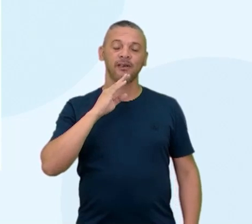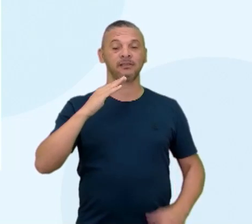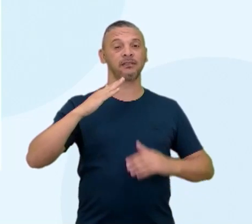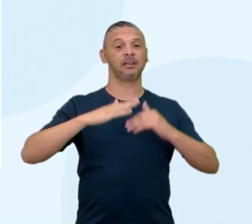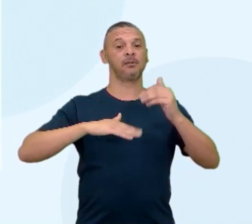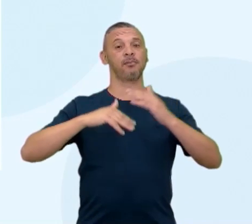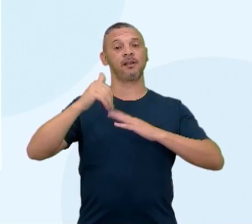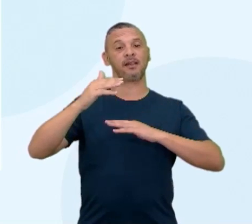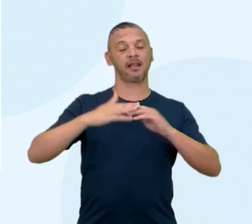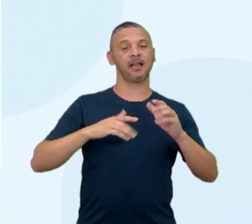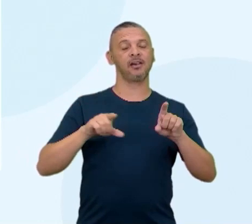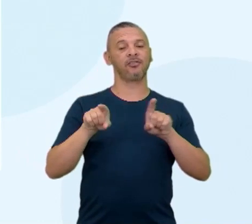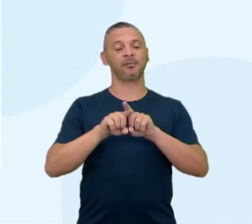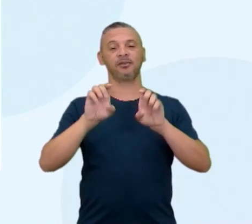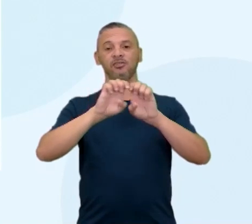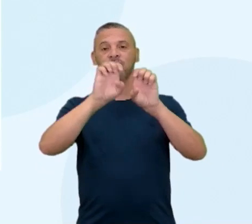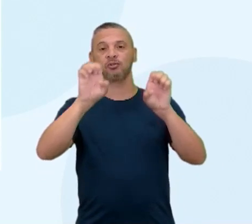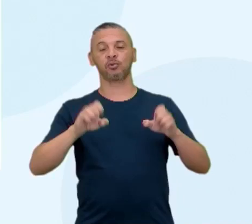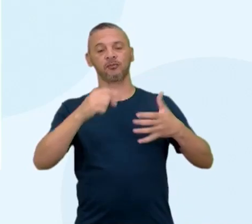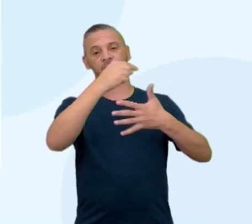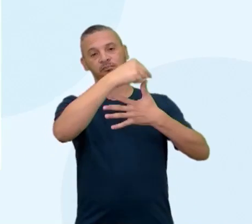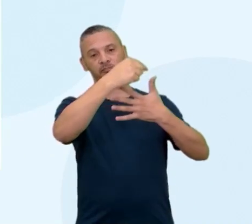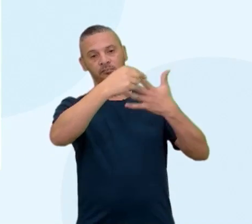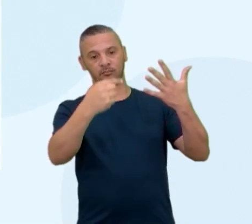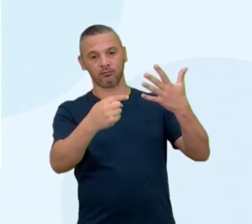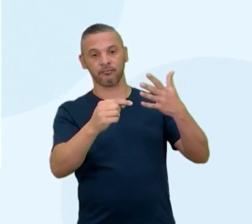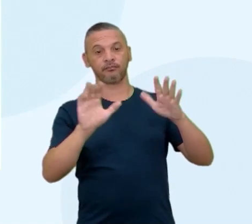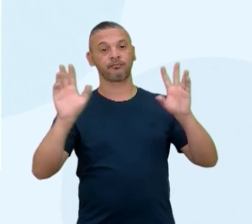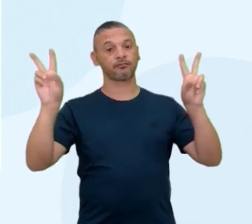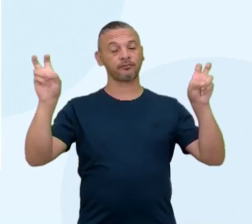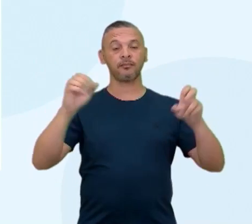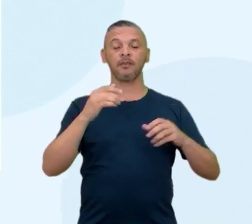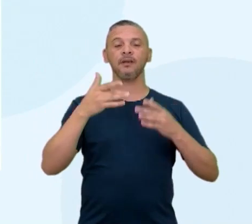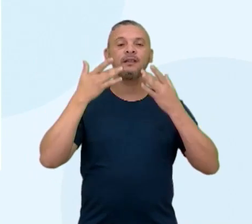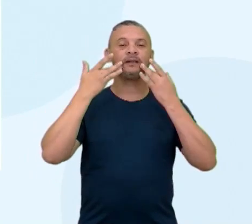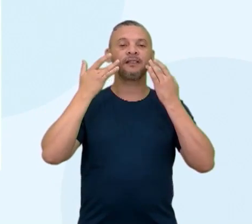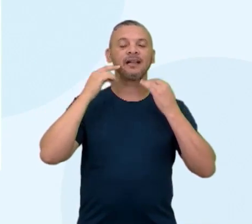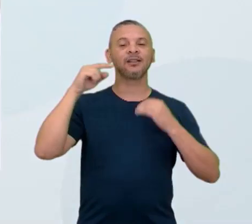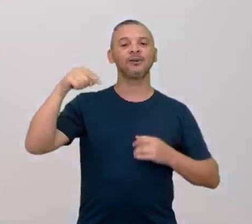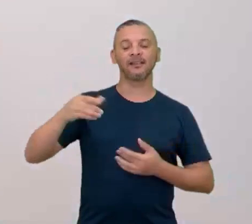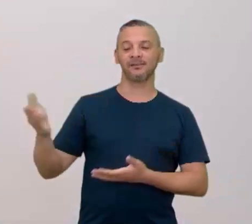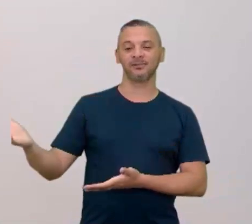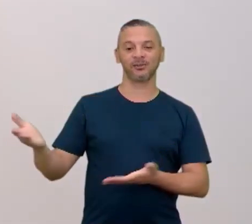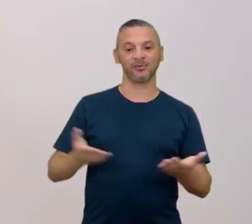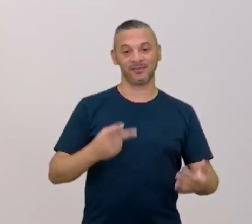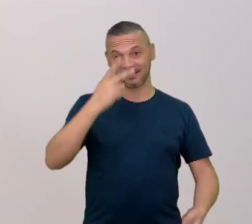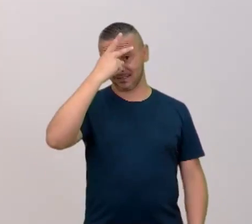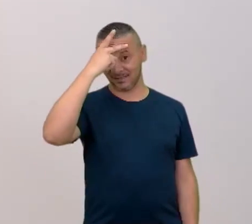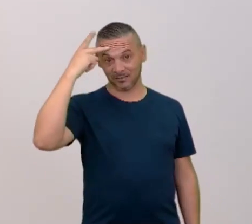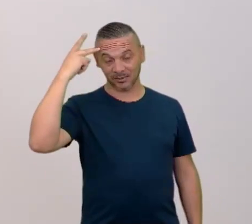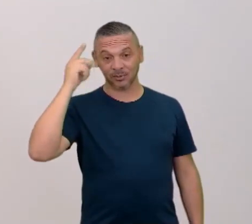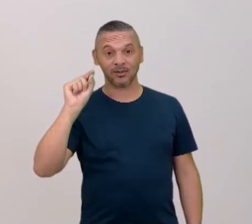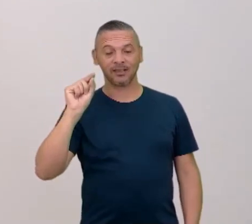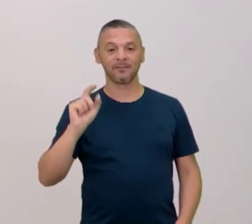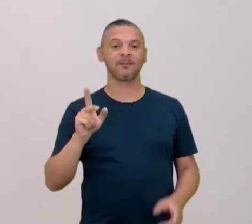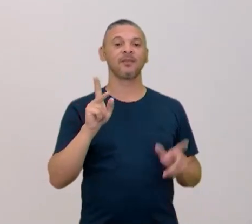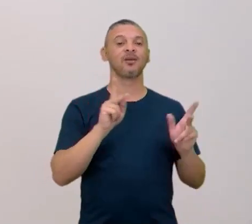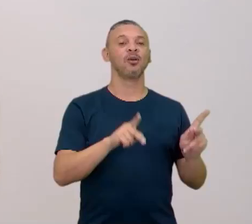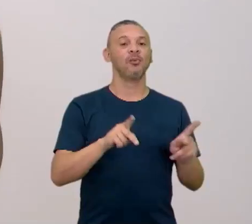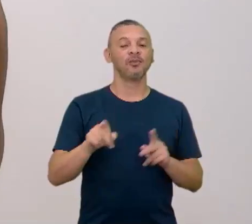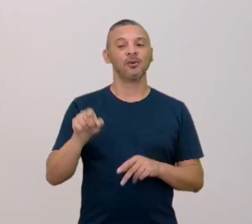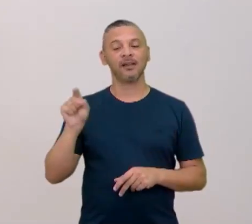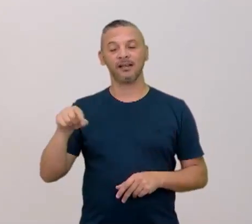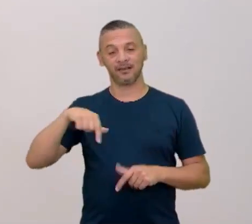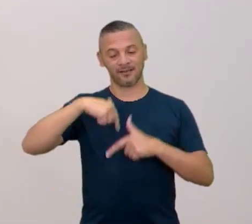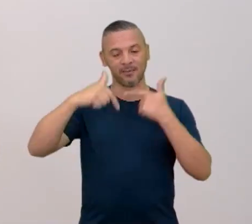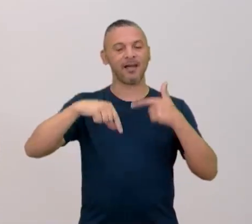habilidades, o eixo estruturante. E para falar sobre teatro, nós temos aqui como convidado, o professor que trabalha aqui